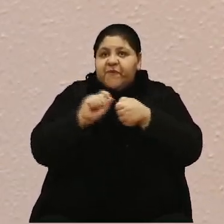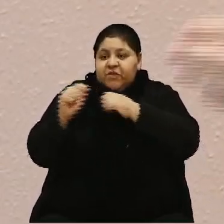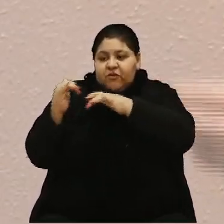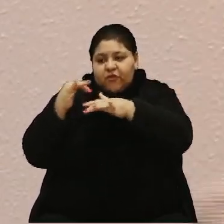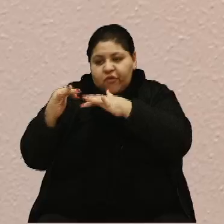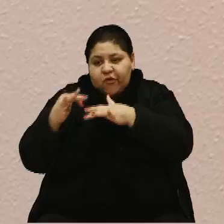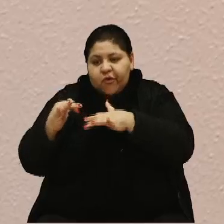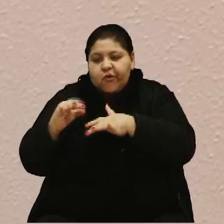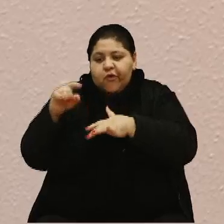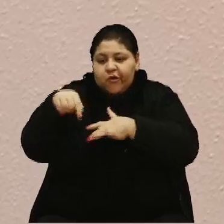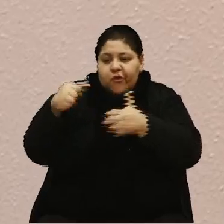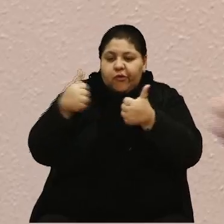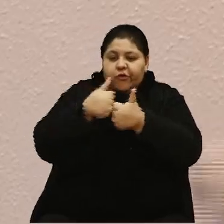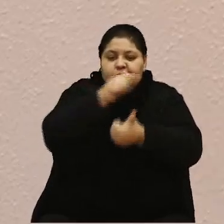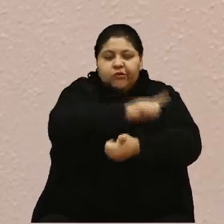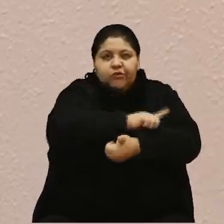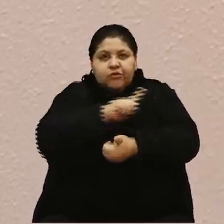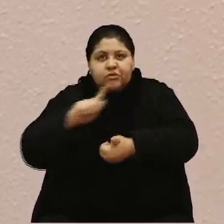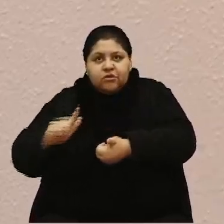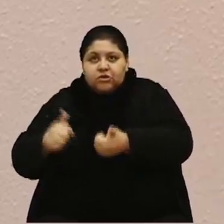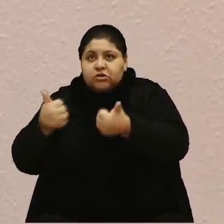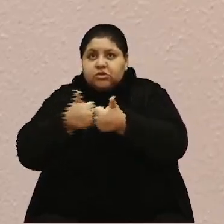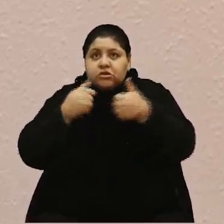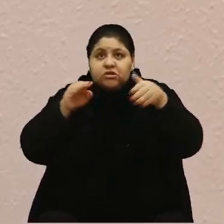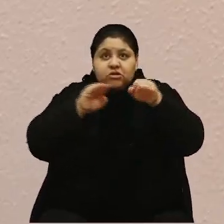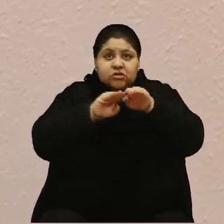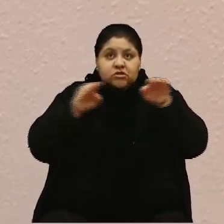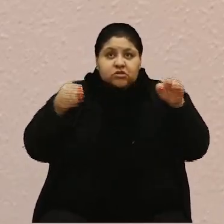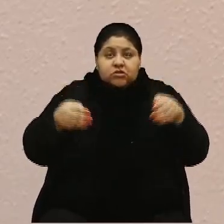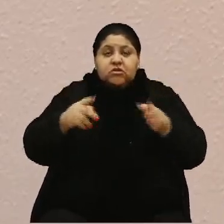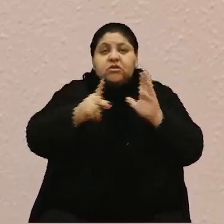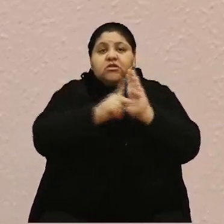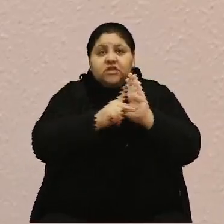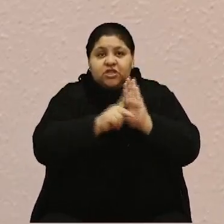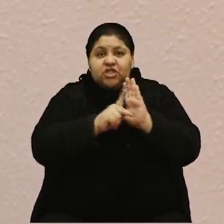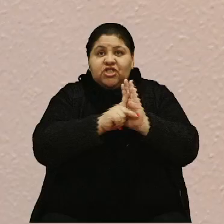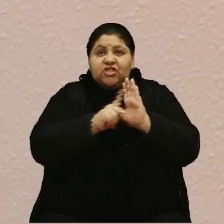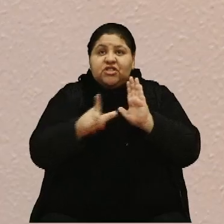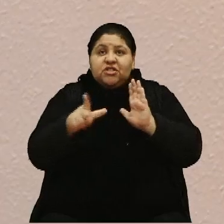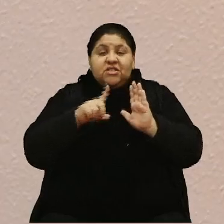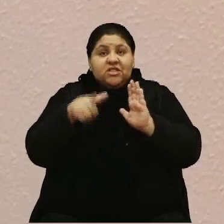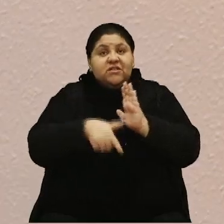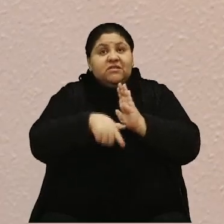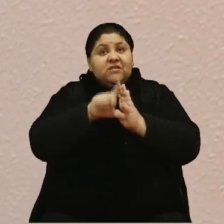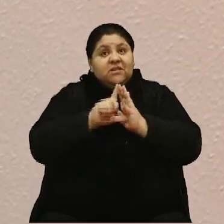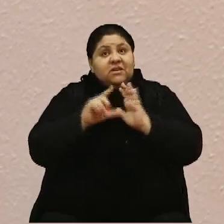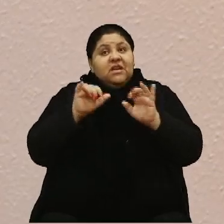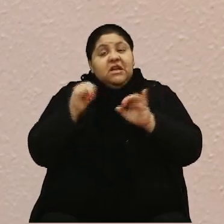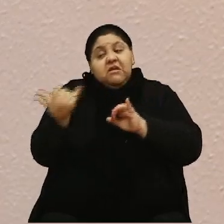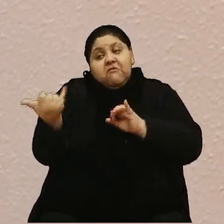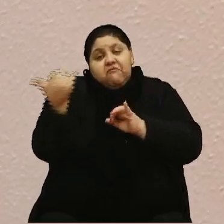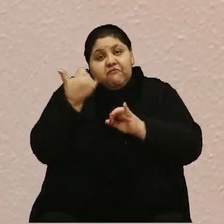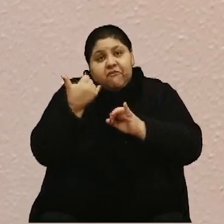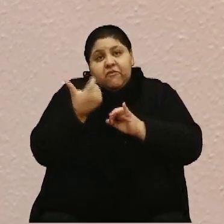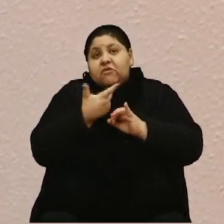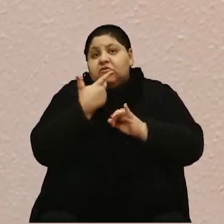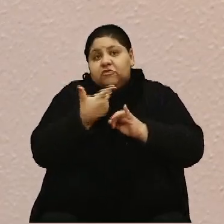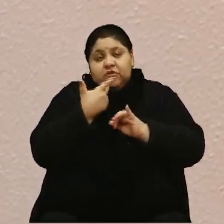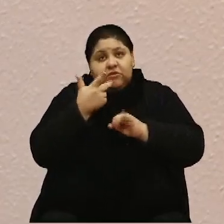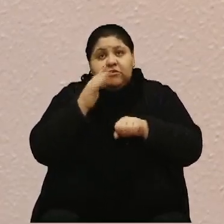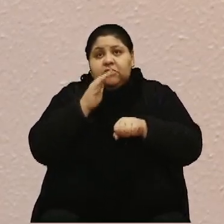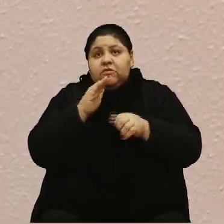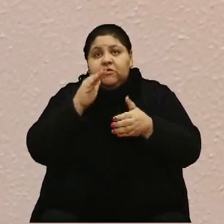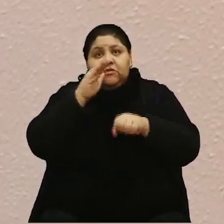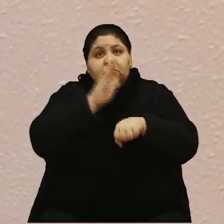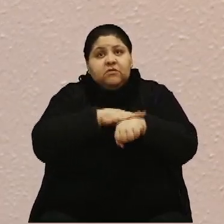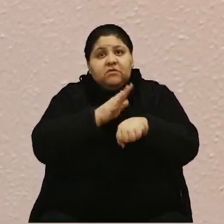aqui, junto ao governo, inclusive junto à mesa, para que esse projeto tivesse vindo antes. Então, essa informação foi o que chegou. Eles comentaram que, nesse momento, esse